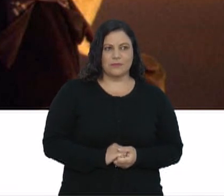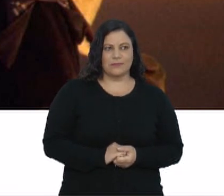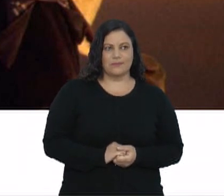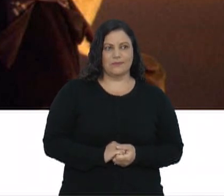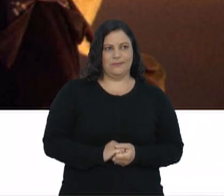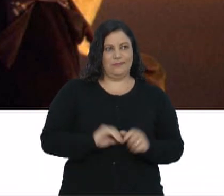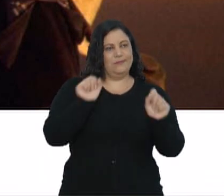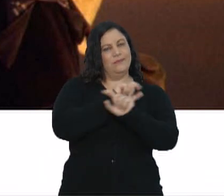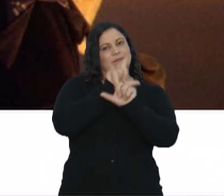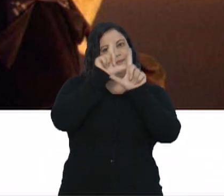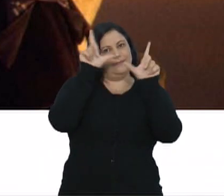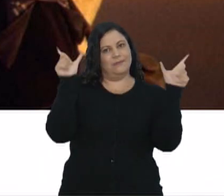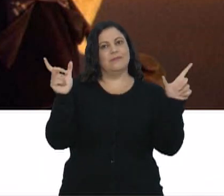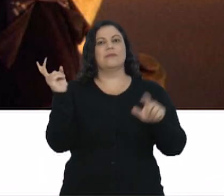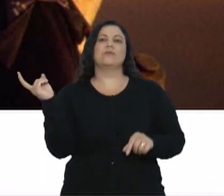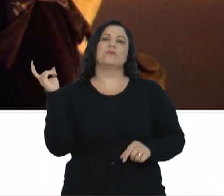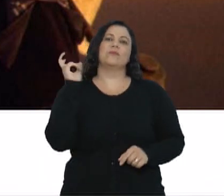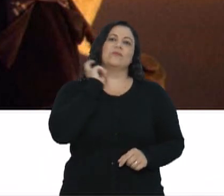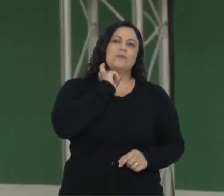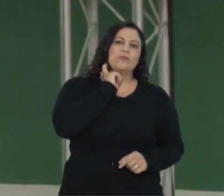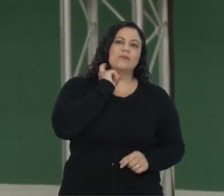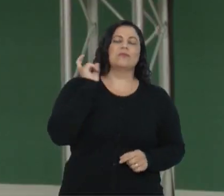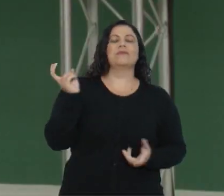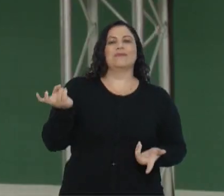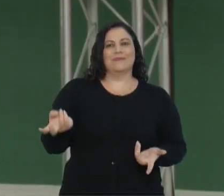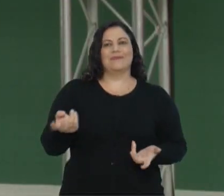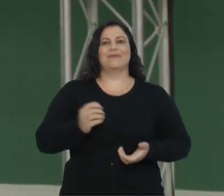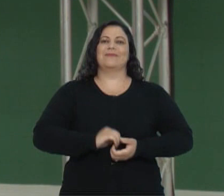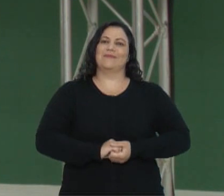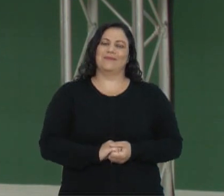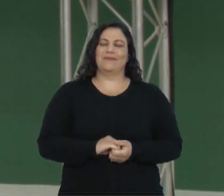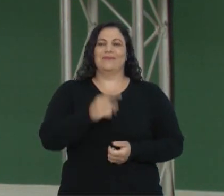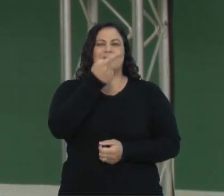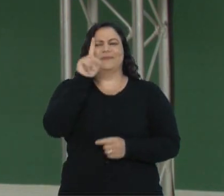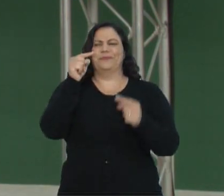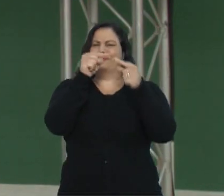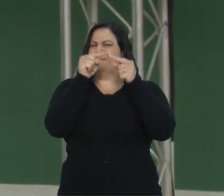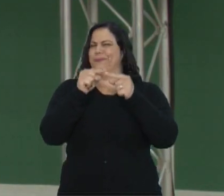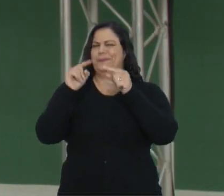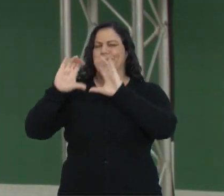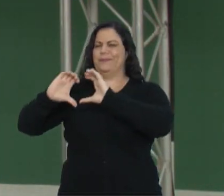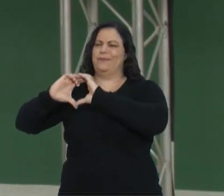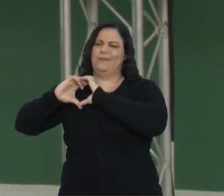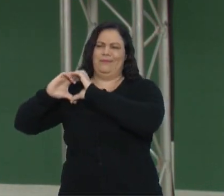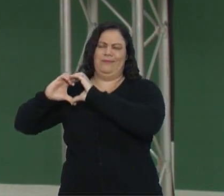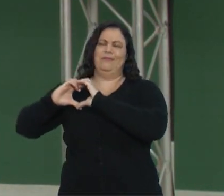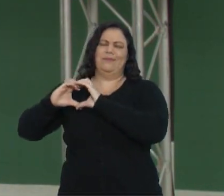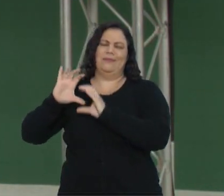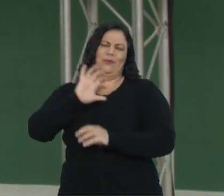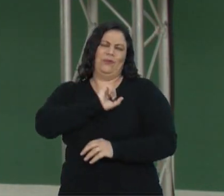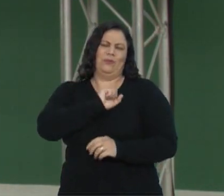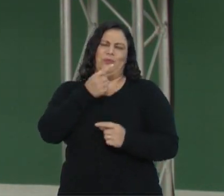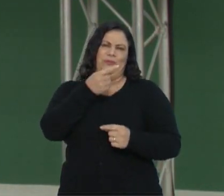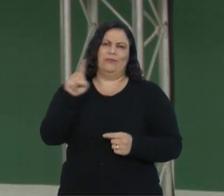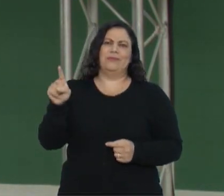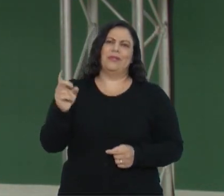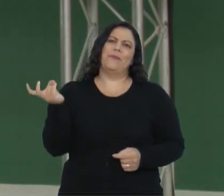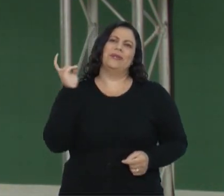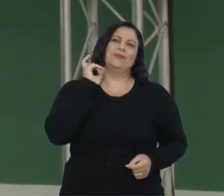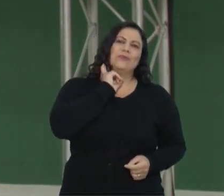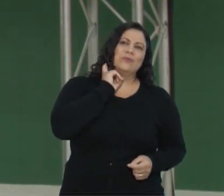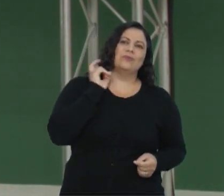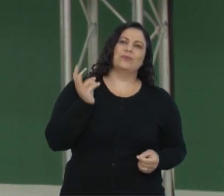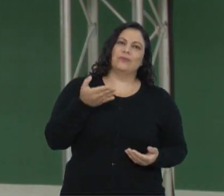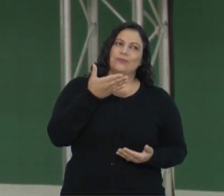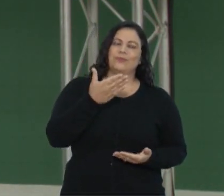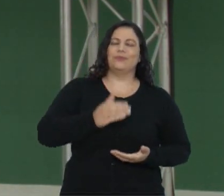Claro que isso aqui vai combinar, né? Não com o Love ali do Titanic, né? Vai combinar com os dentes sangrentos do Drácula,